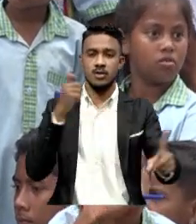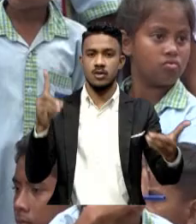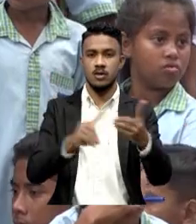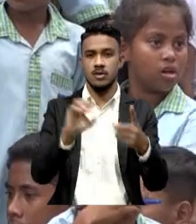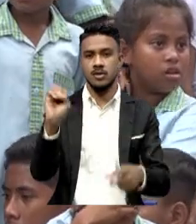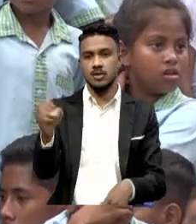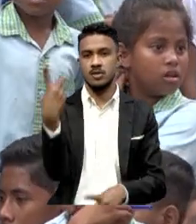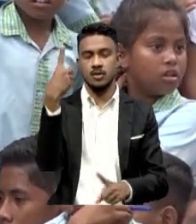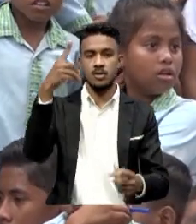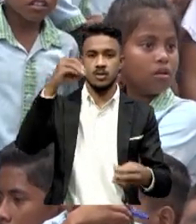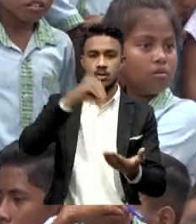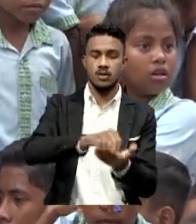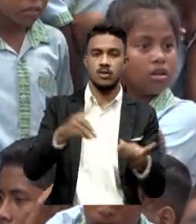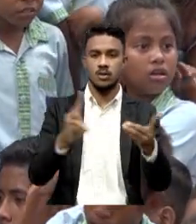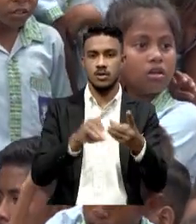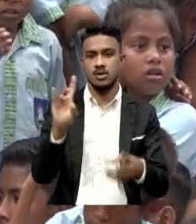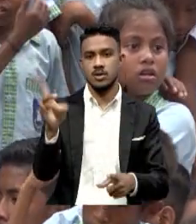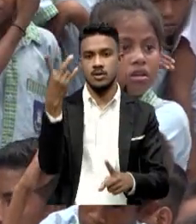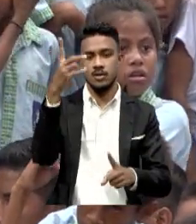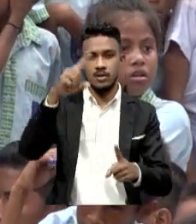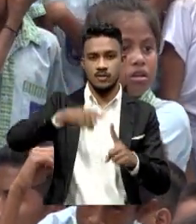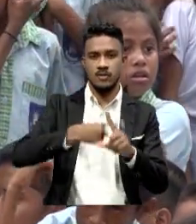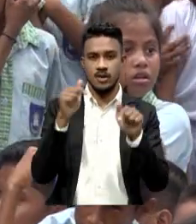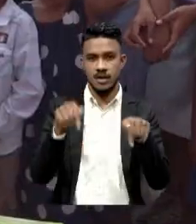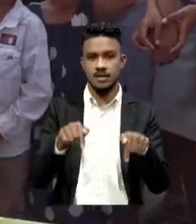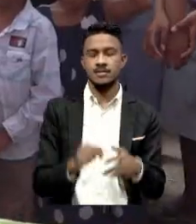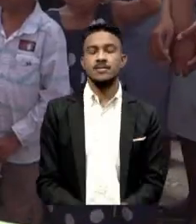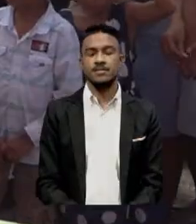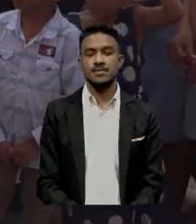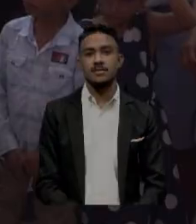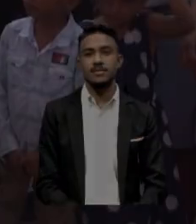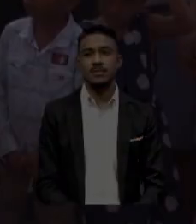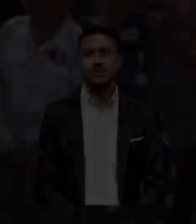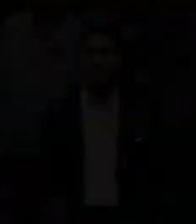Lima Toloron Sanuloresen Hitu Fulangne. Adere Tusemenes, GMN.